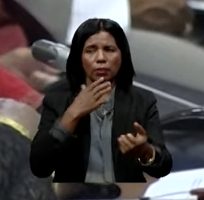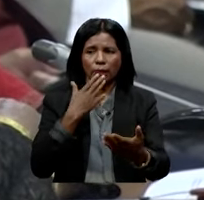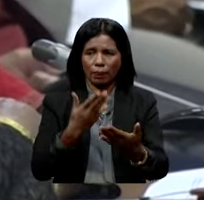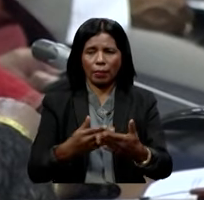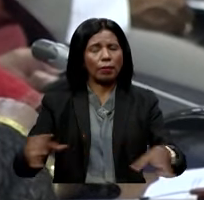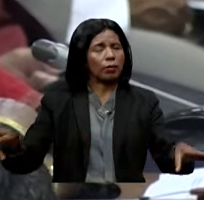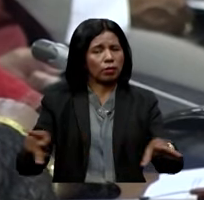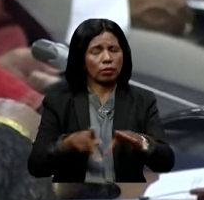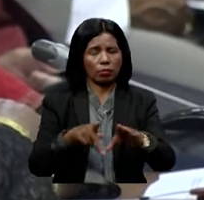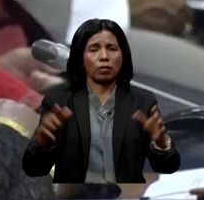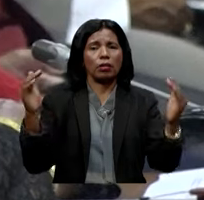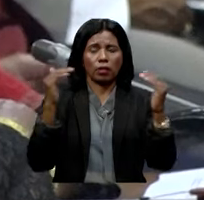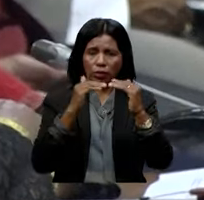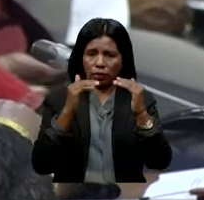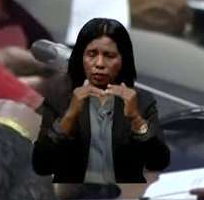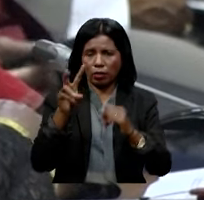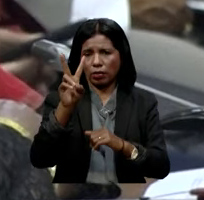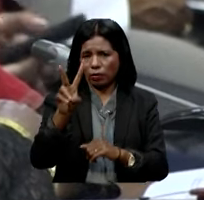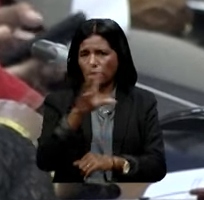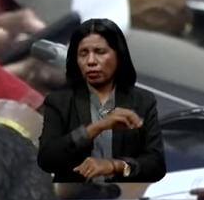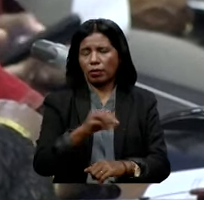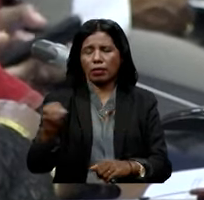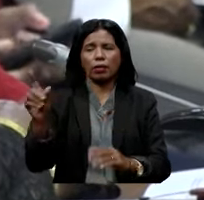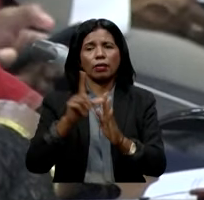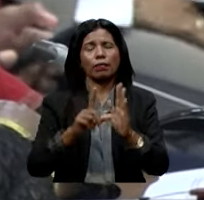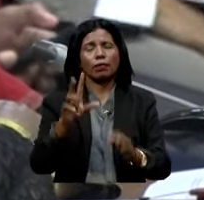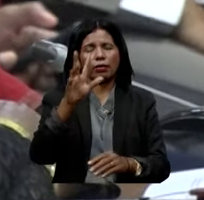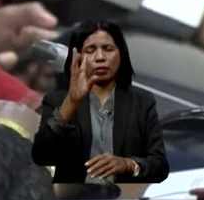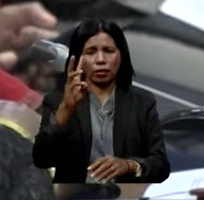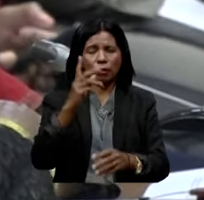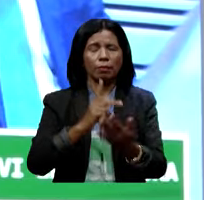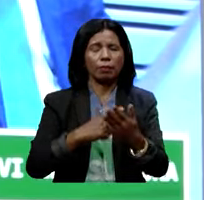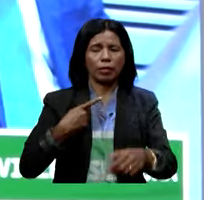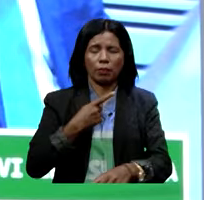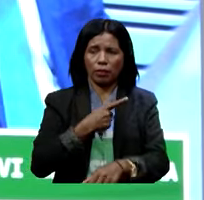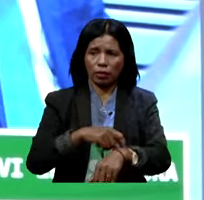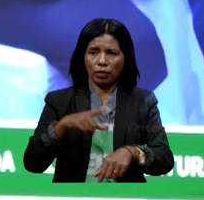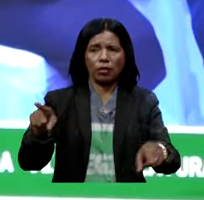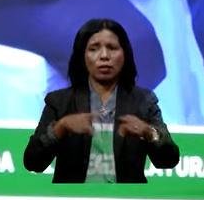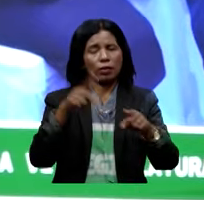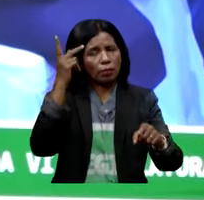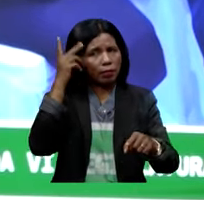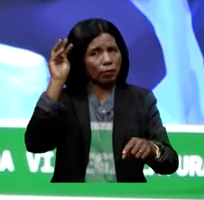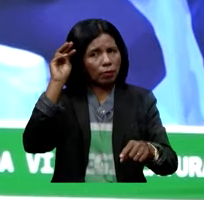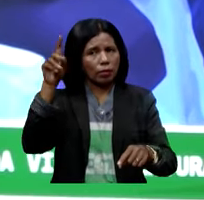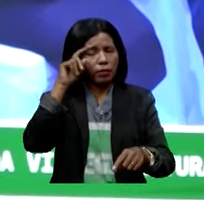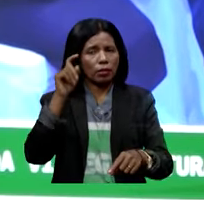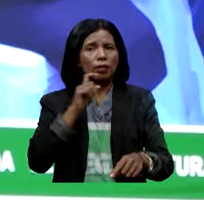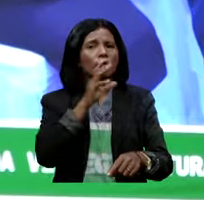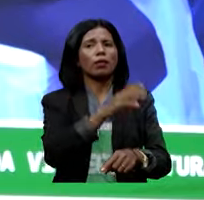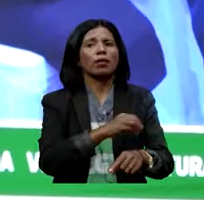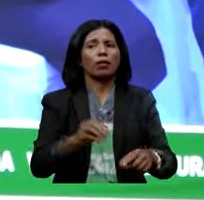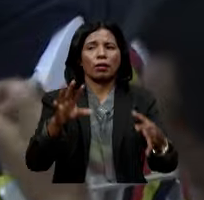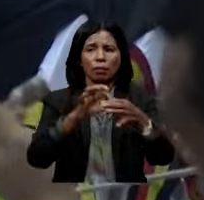Participa em abertura à sessão legislativa da RUAC e a legislatura da NEM Parlamento Nacional, a Nessan Primeiro-Ministro Carla Sana Guzmão, o